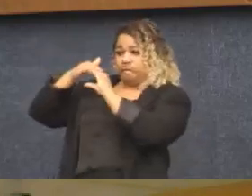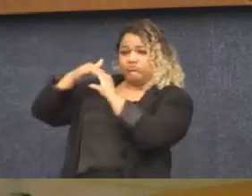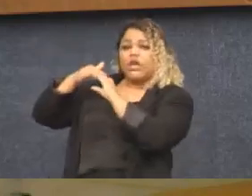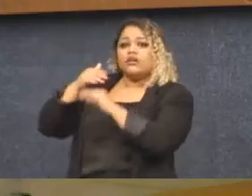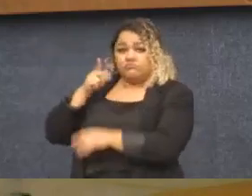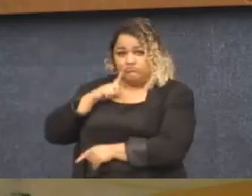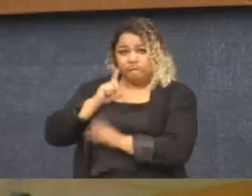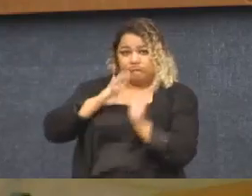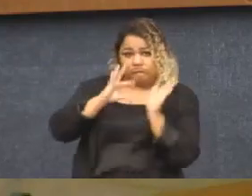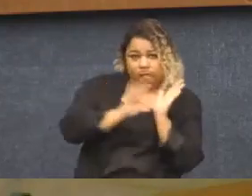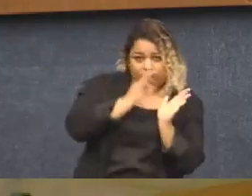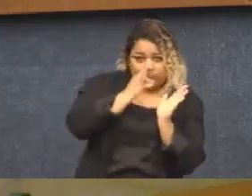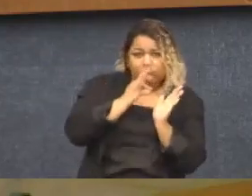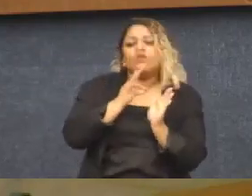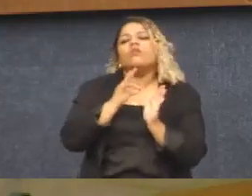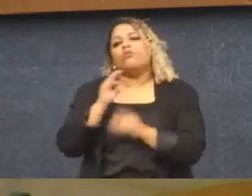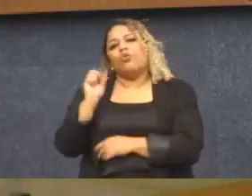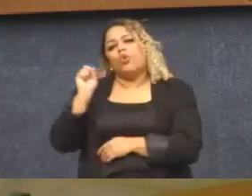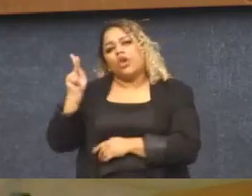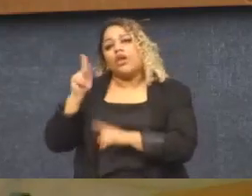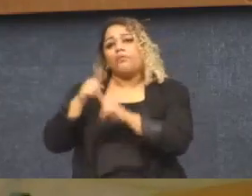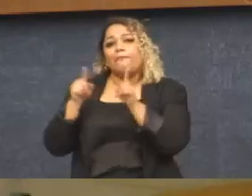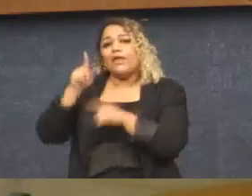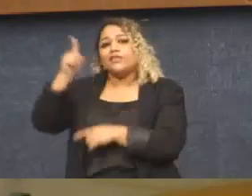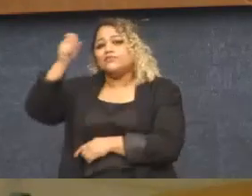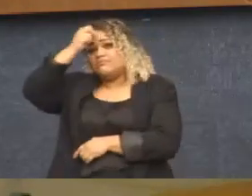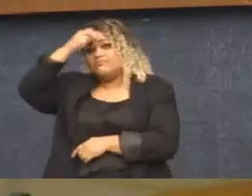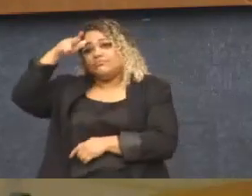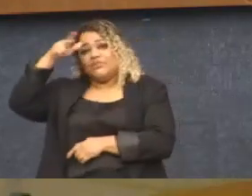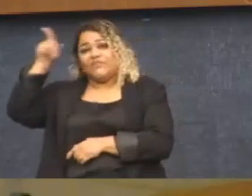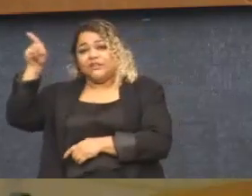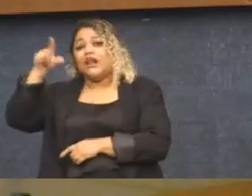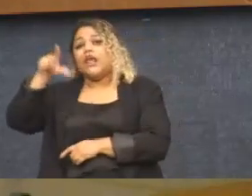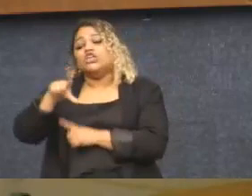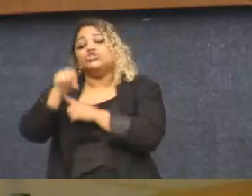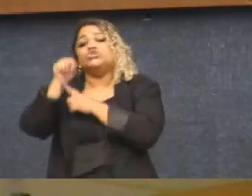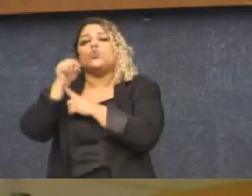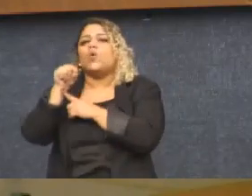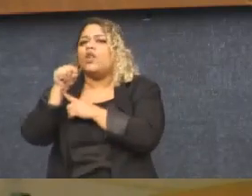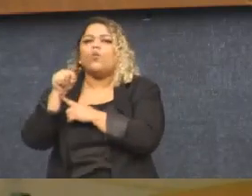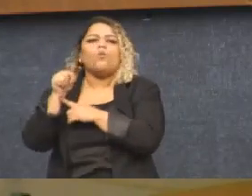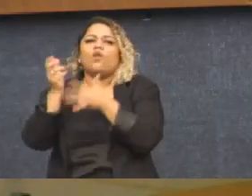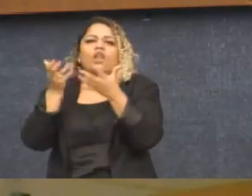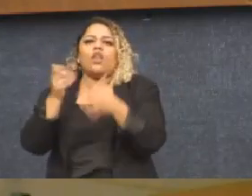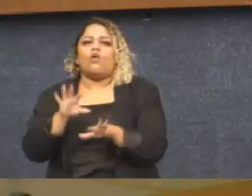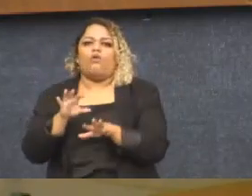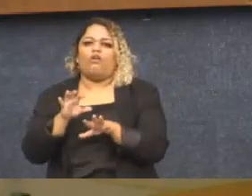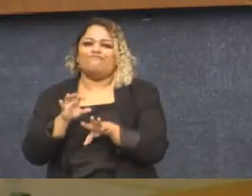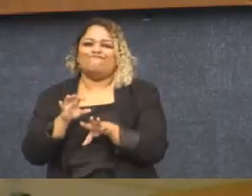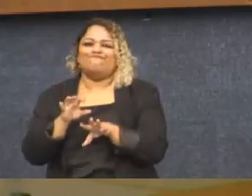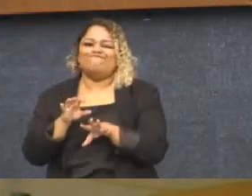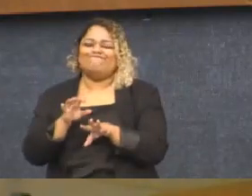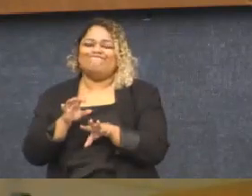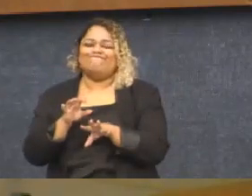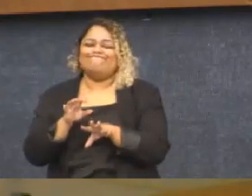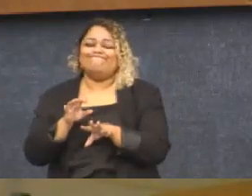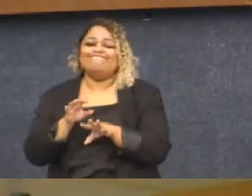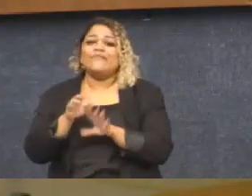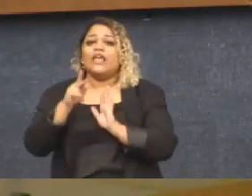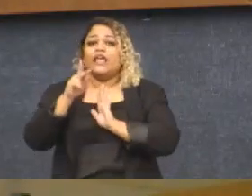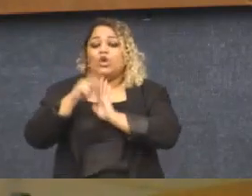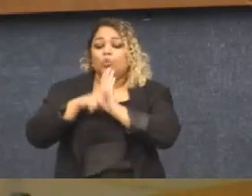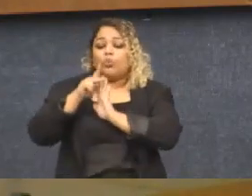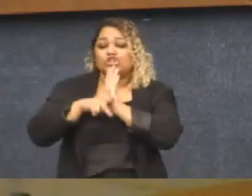Jorge assinaria. Mas a prefeitura optou pelo caminho da intransigência. E o projeto